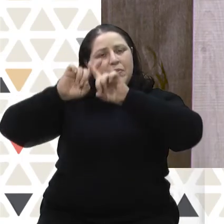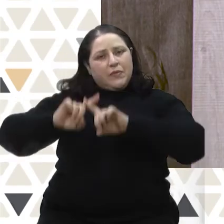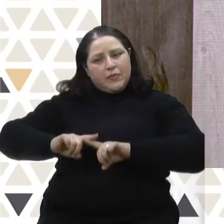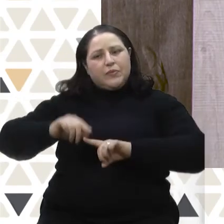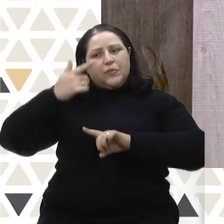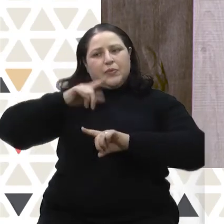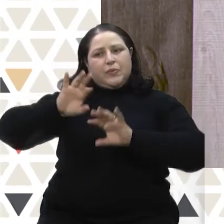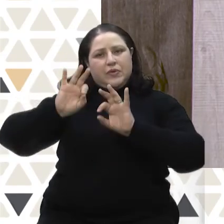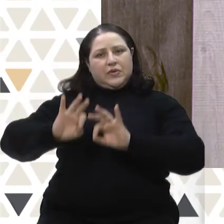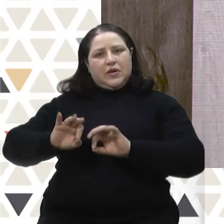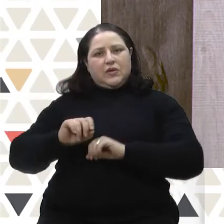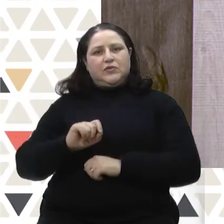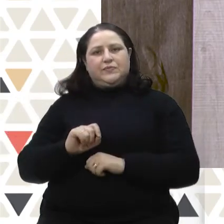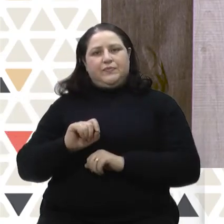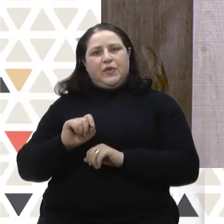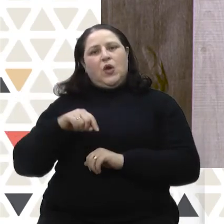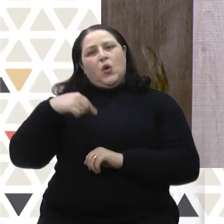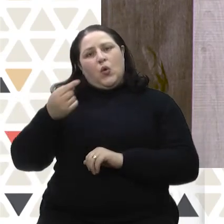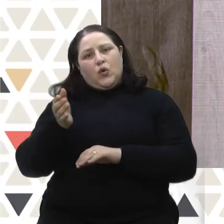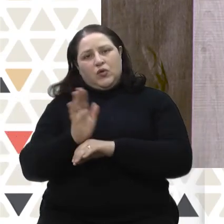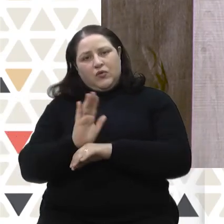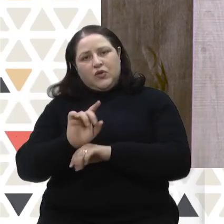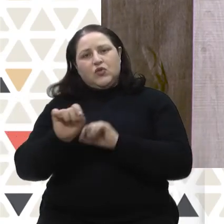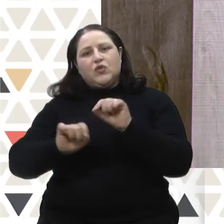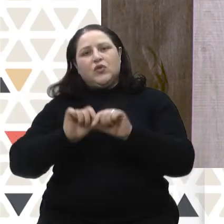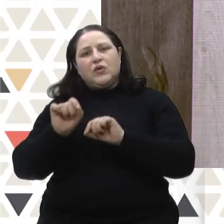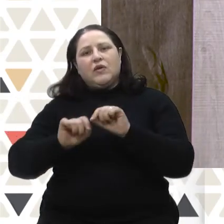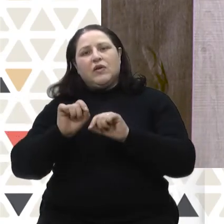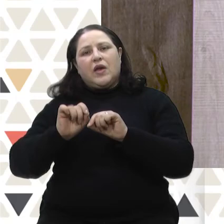quem paga as campanhas eleitorais.